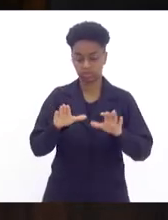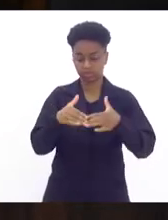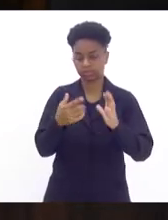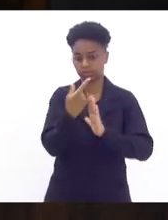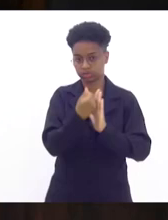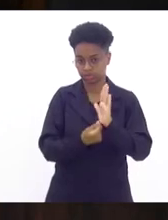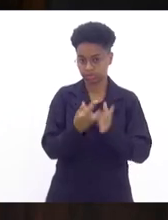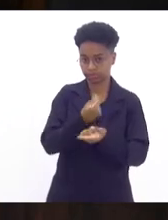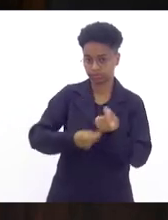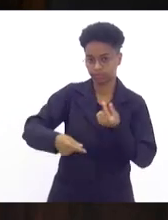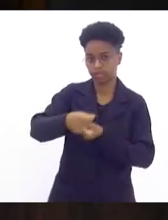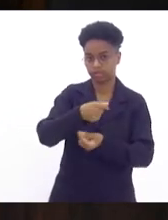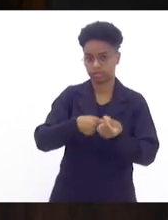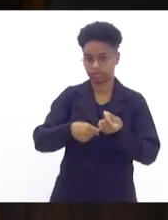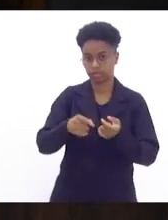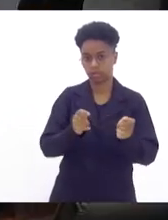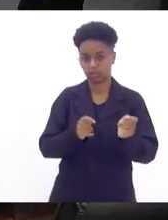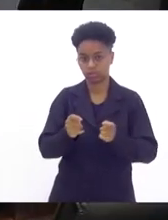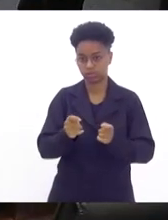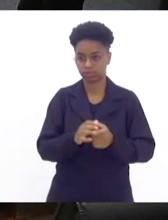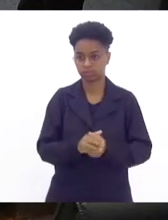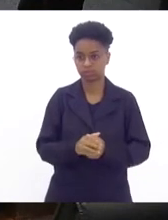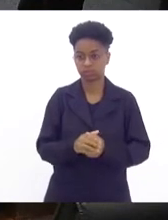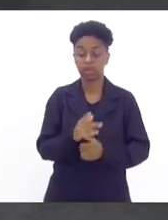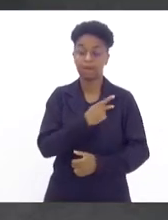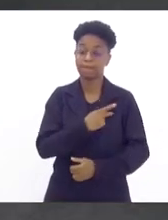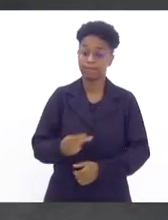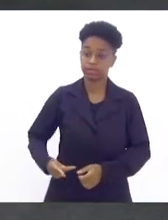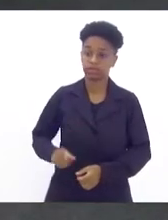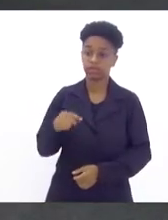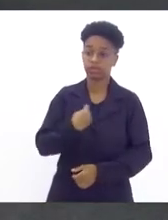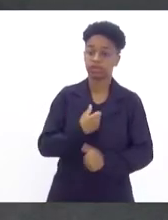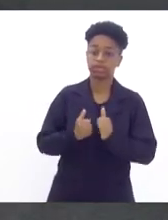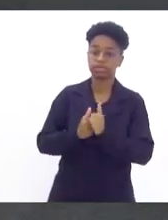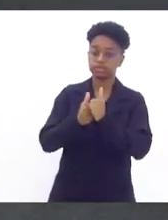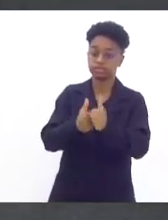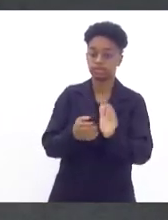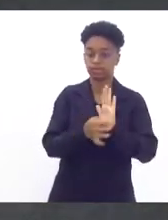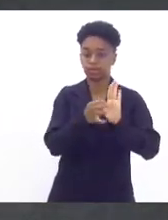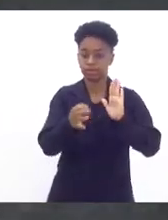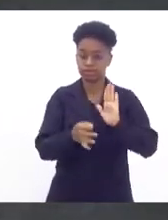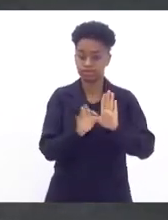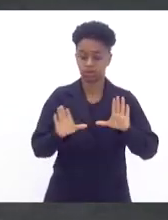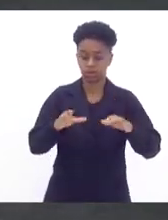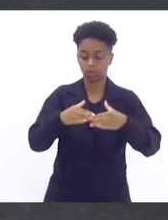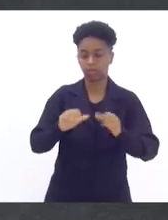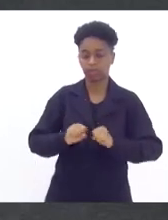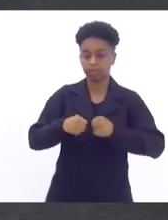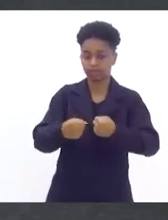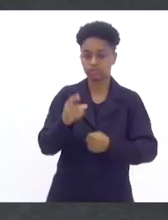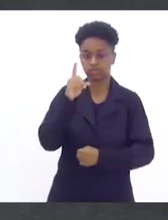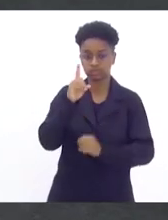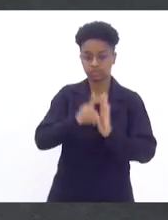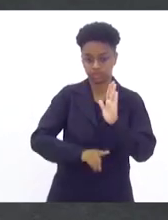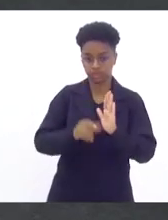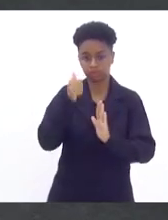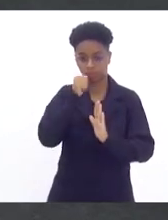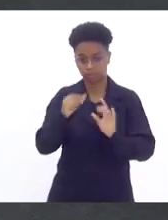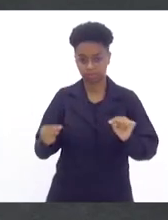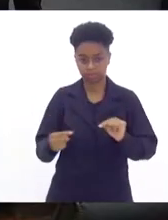Finanças fiscalização financeira e controle seguirei o parecer da comissão de defesa dos direitos da mulher